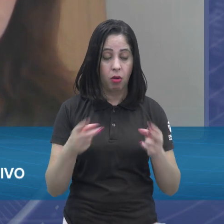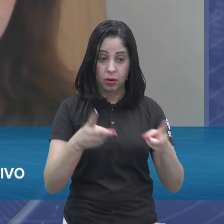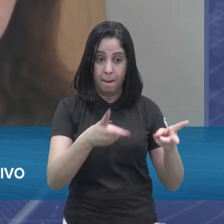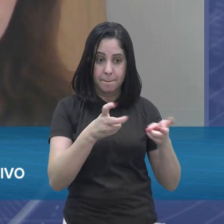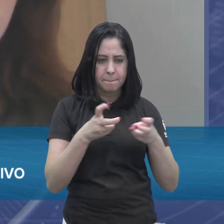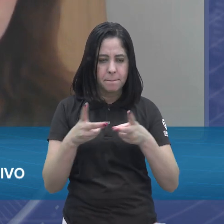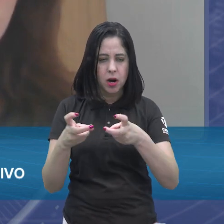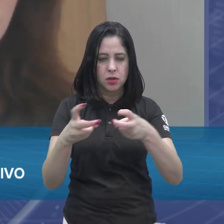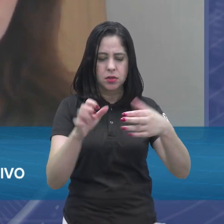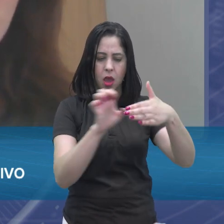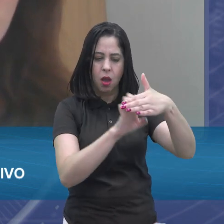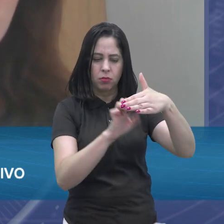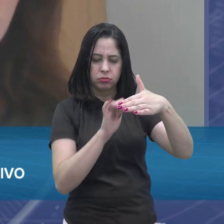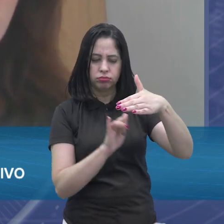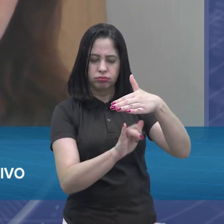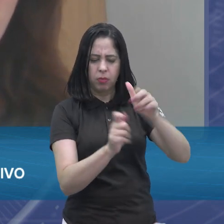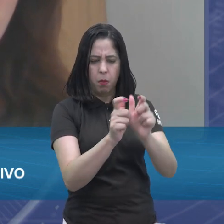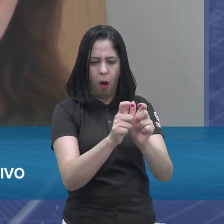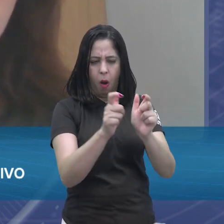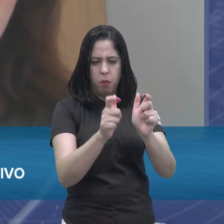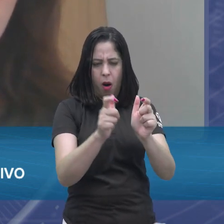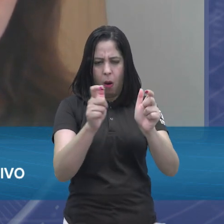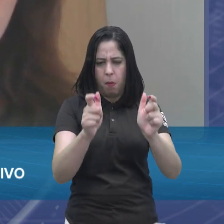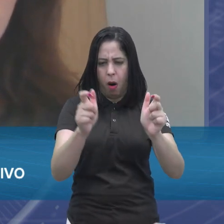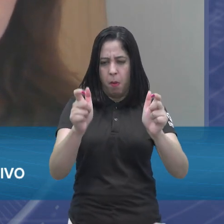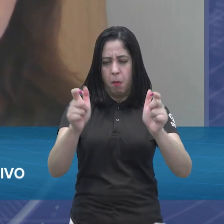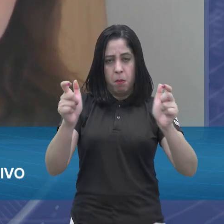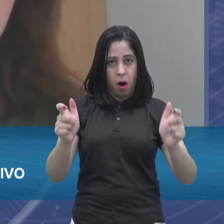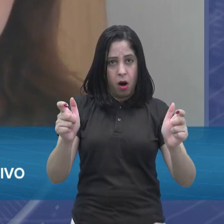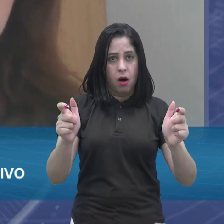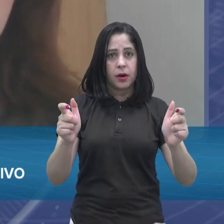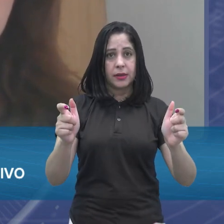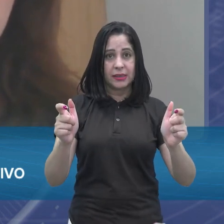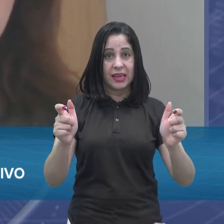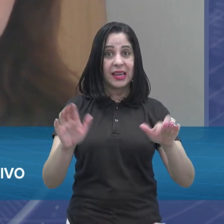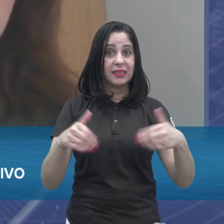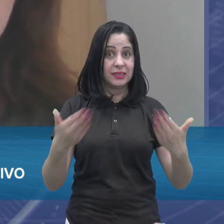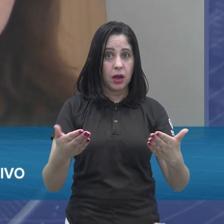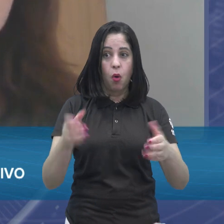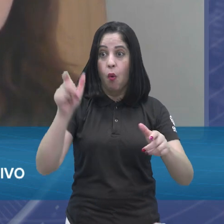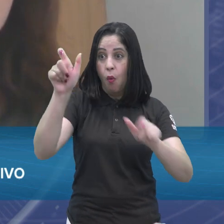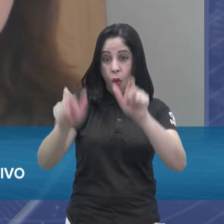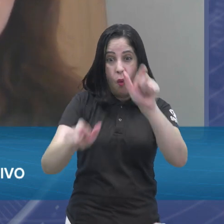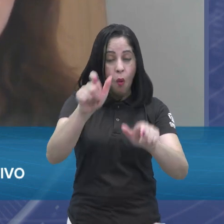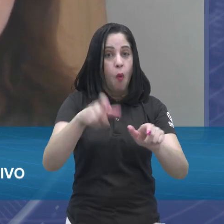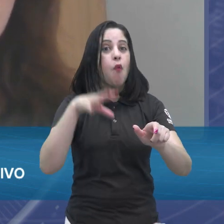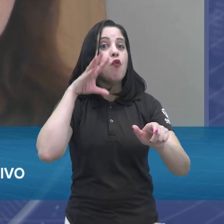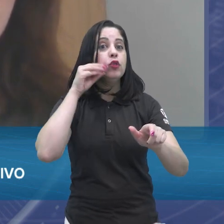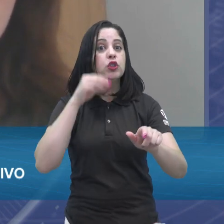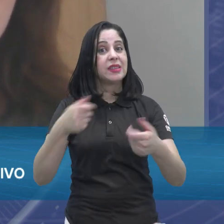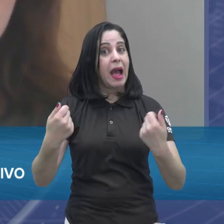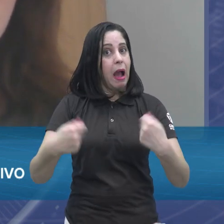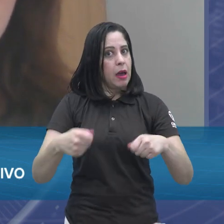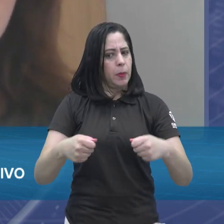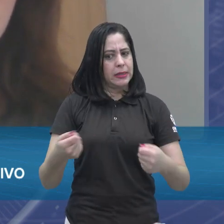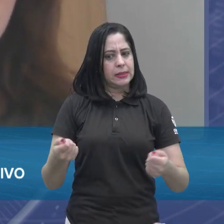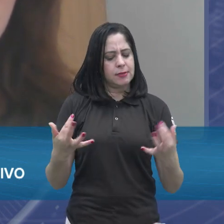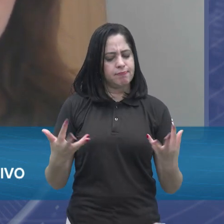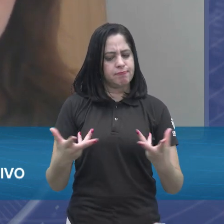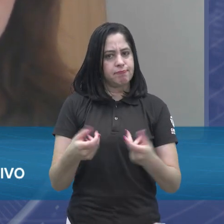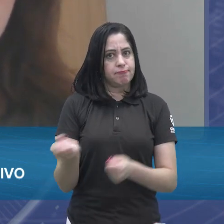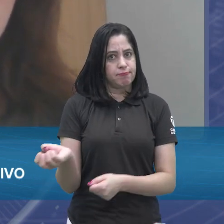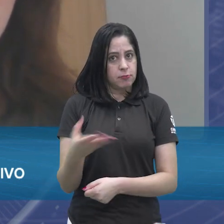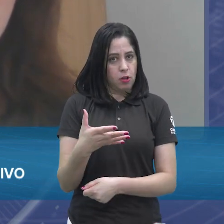o crescimento de startups, de empresas com esses novos formatos, novas habilidades também passam a